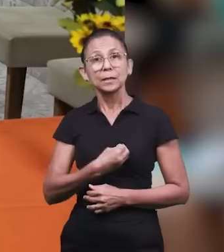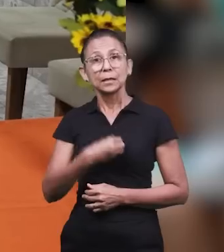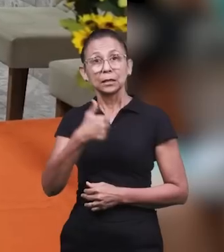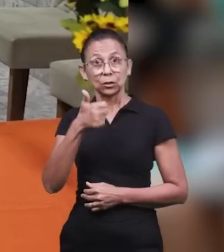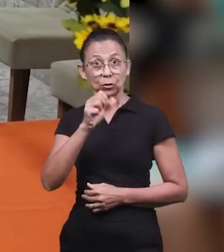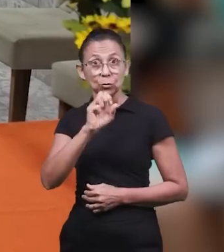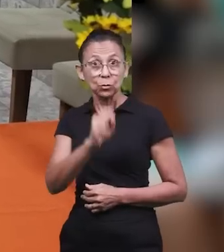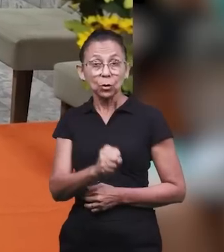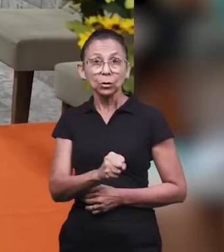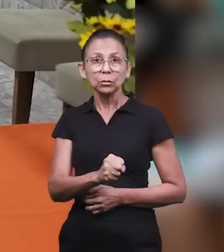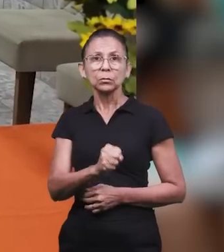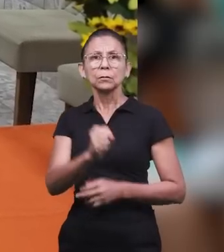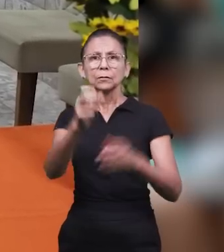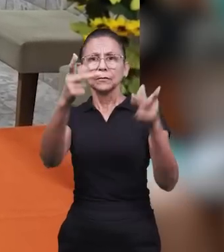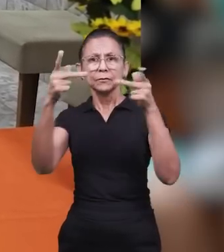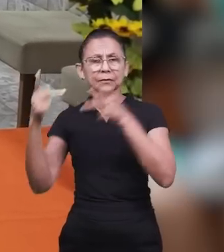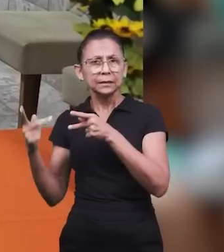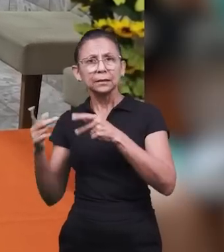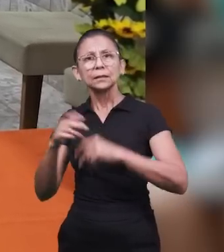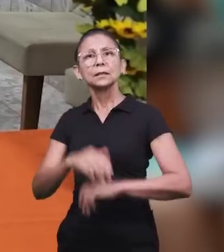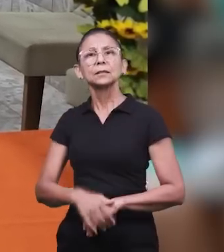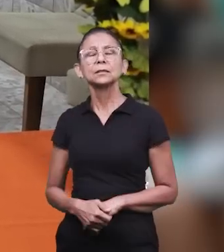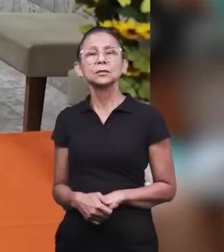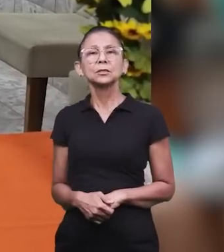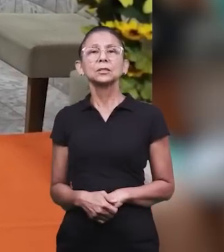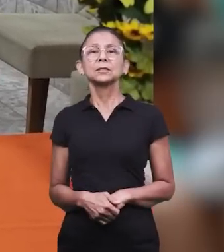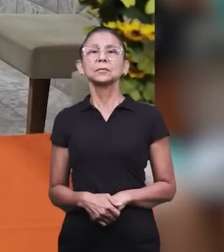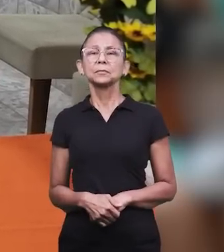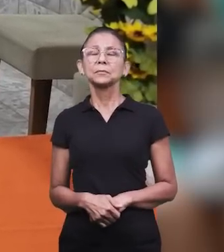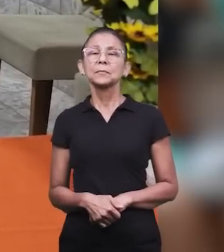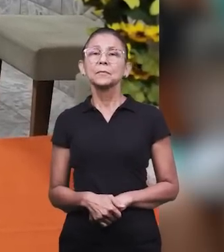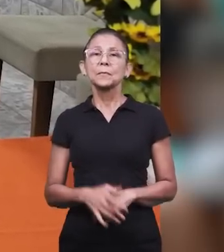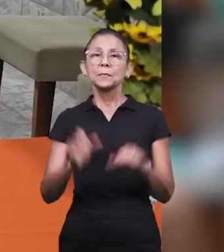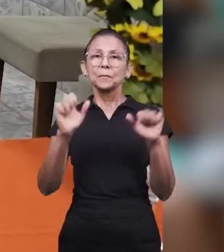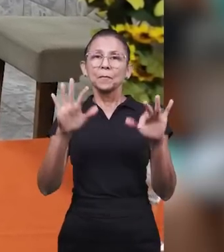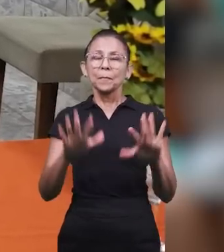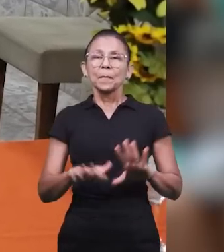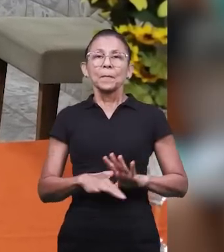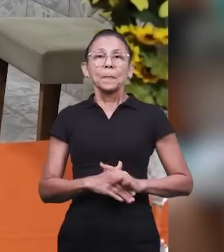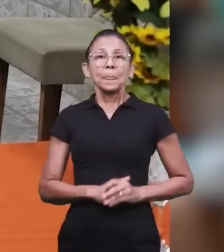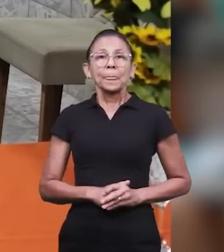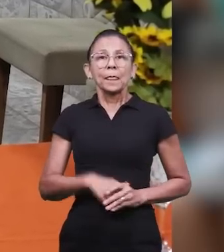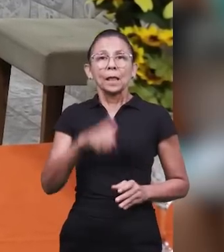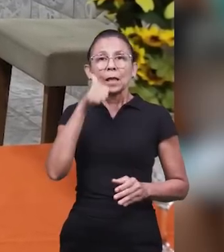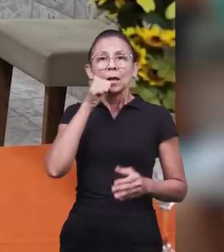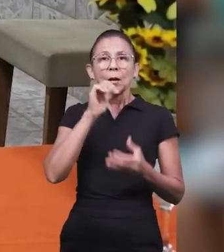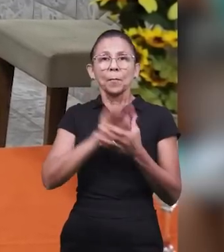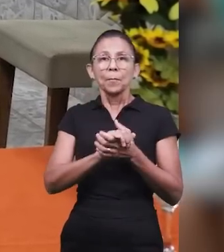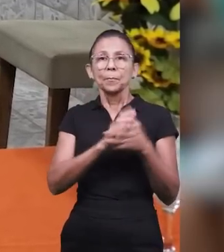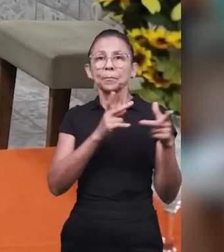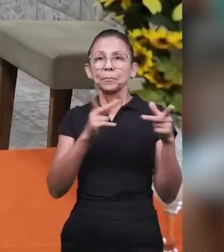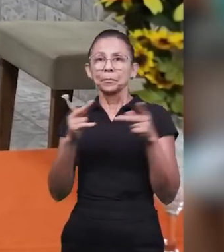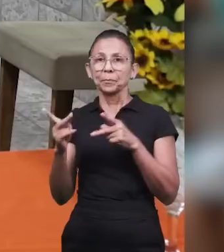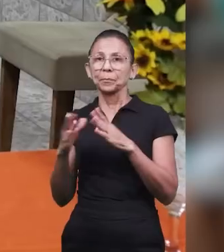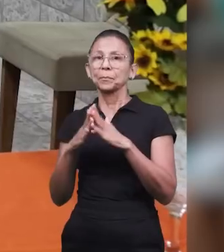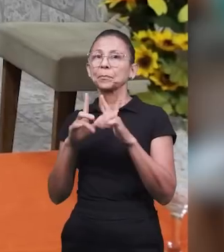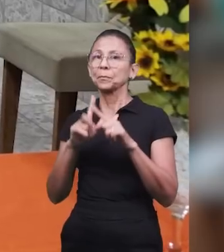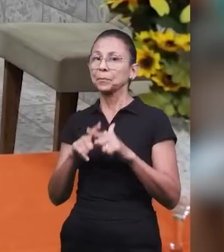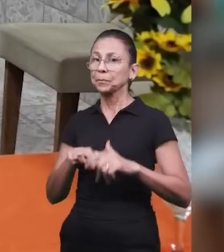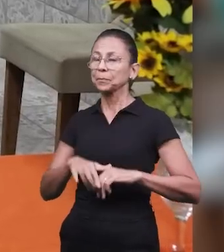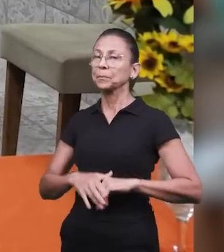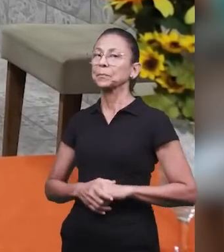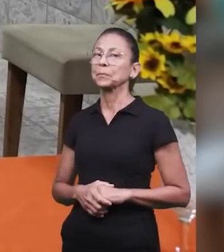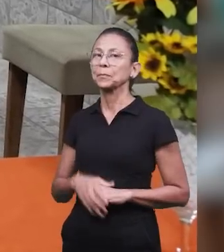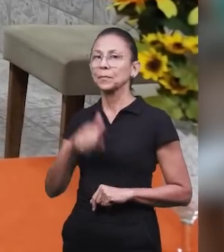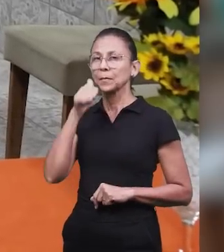e colhemos o fruto para a honra e glória do Senhor. Um casal que ali estava tem visitado a igreja e tem recebido uma grande bênção. A esposa do